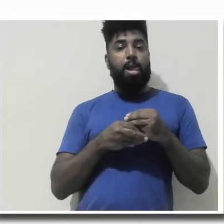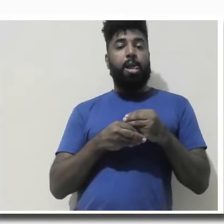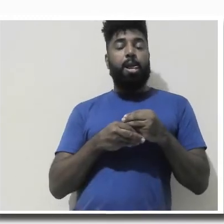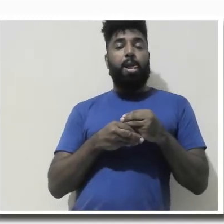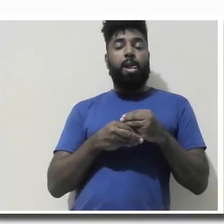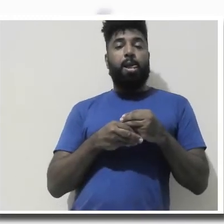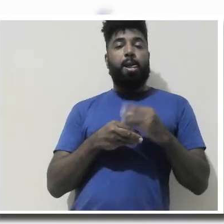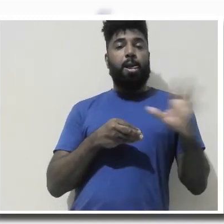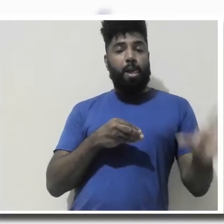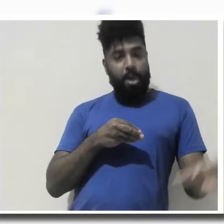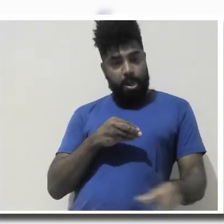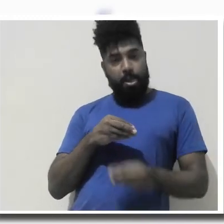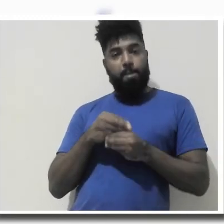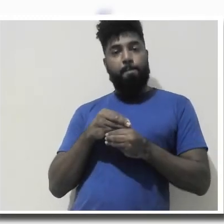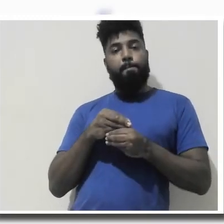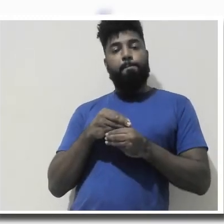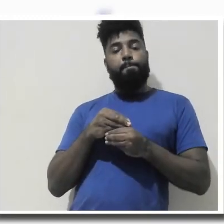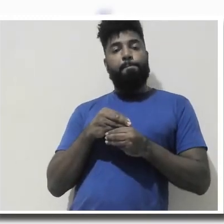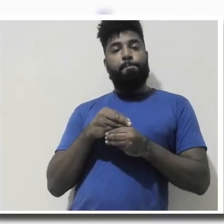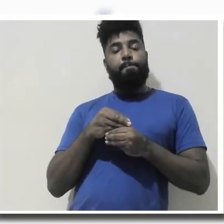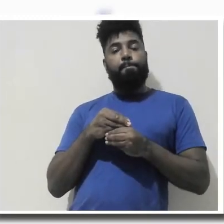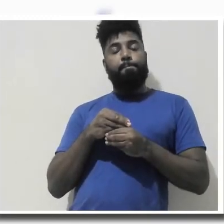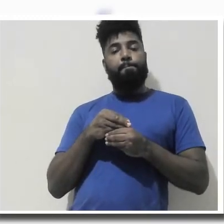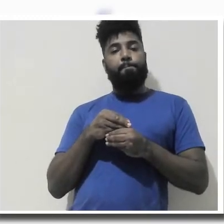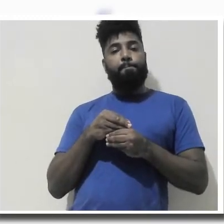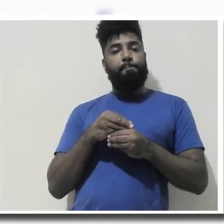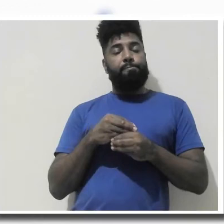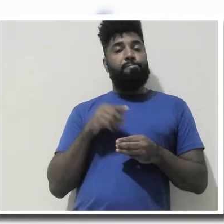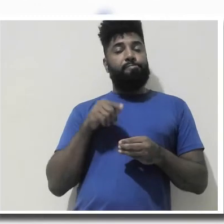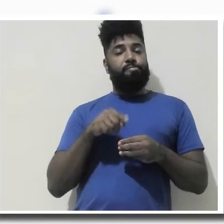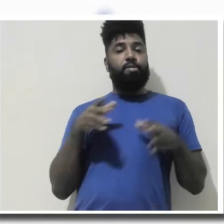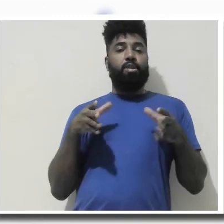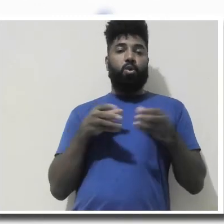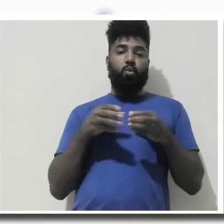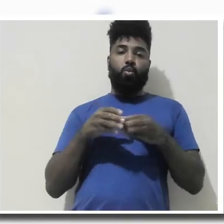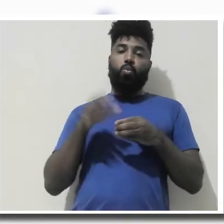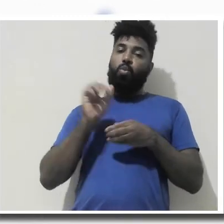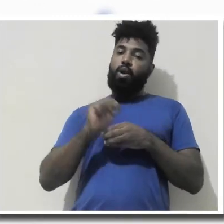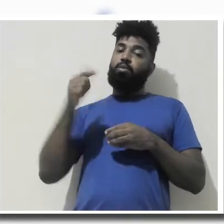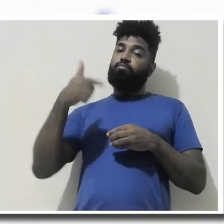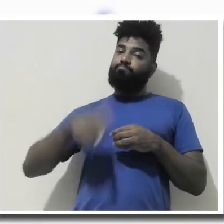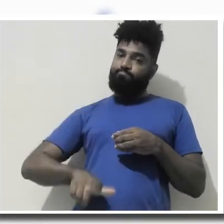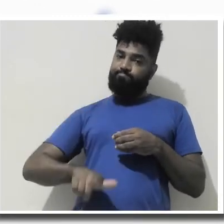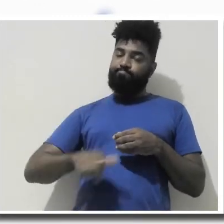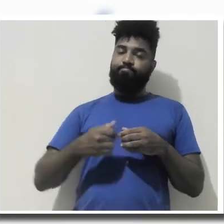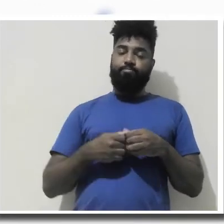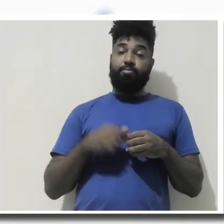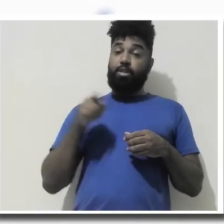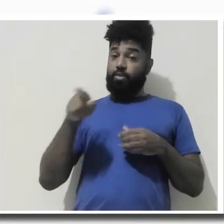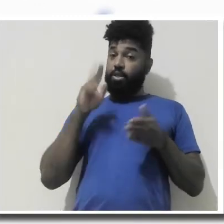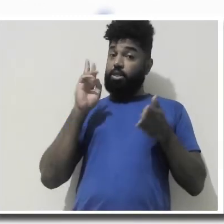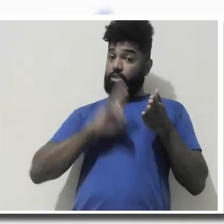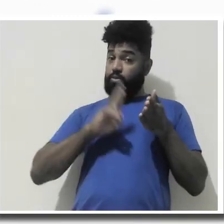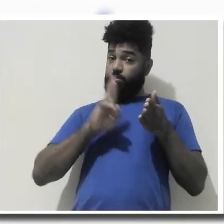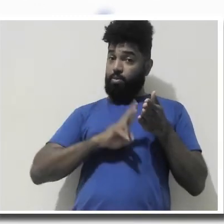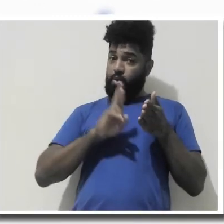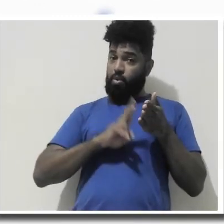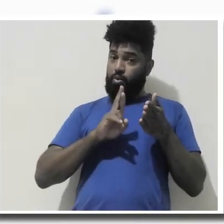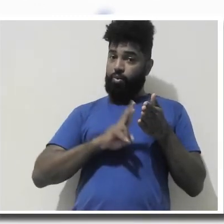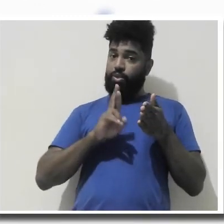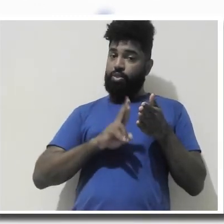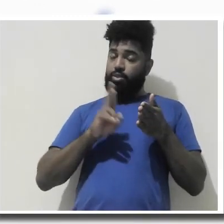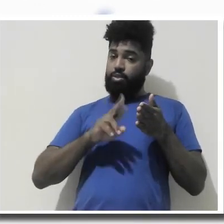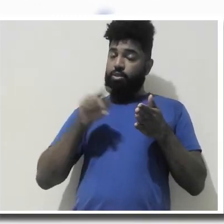complementar, complementar. Eu volto exatamente no conjunto A. Como exercício, vocês podem